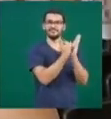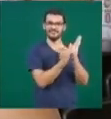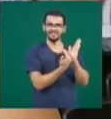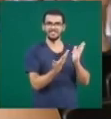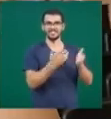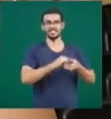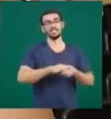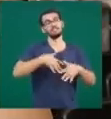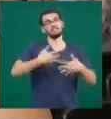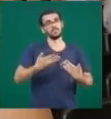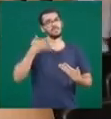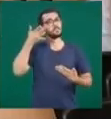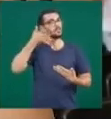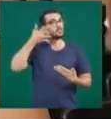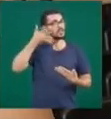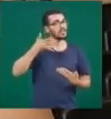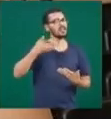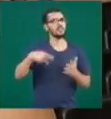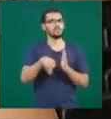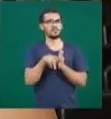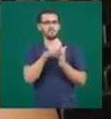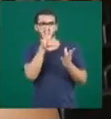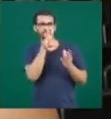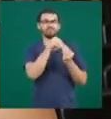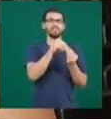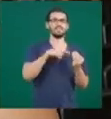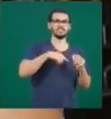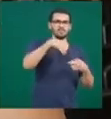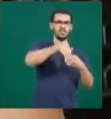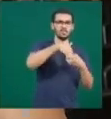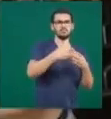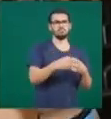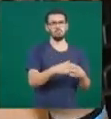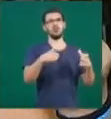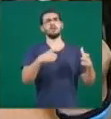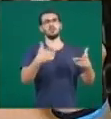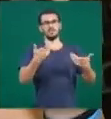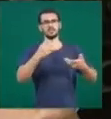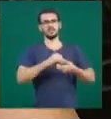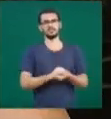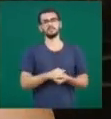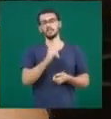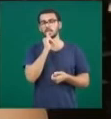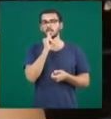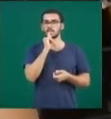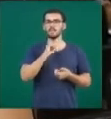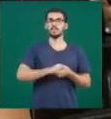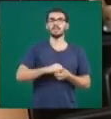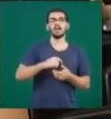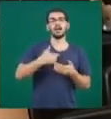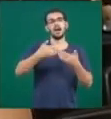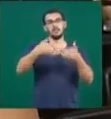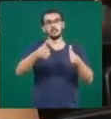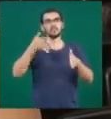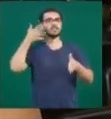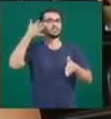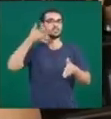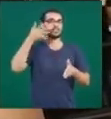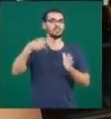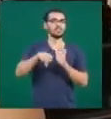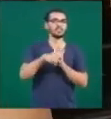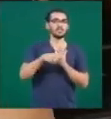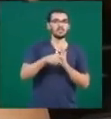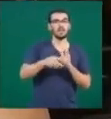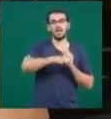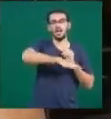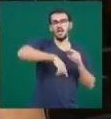são baseadas no que teve mais votos, né? Como, por exemplo, a palestra de abertura, que foi sobre